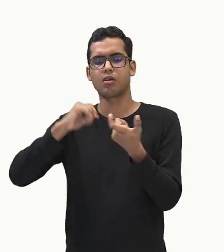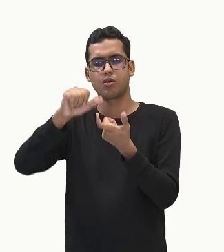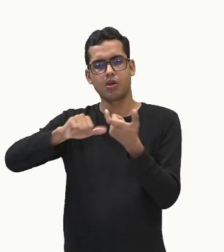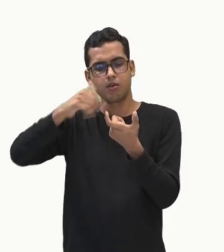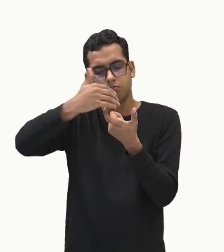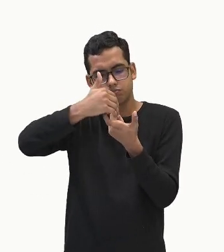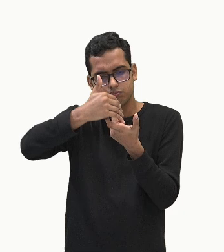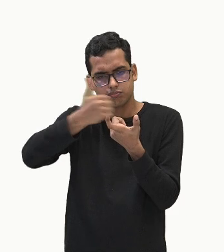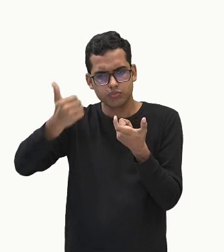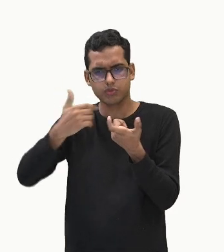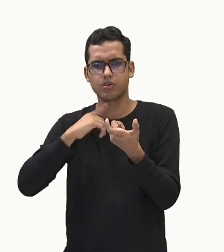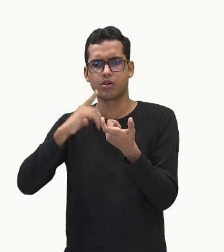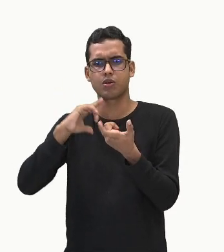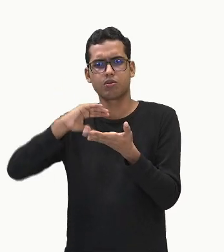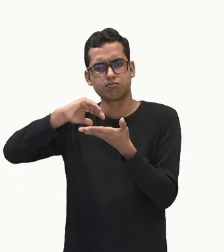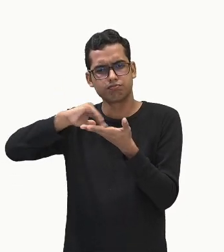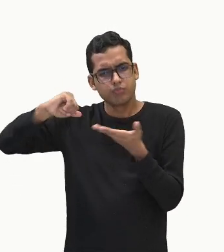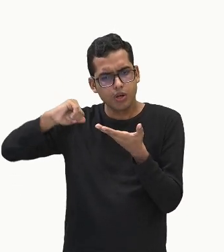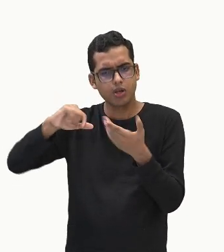as desinências